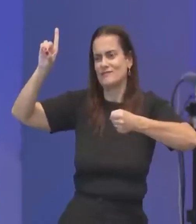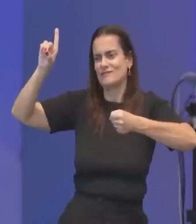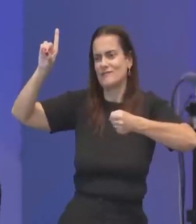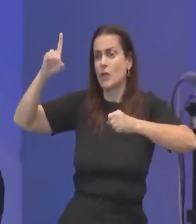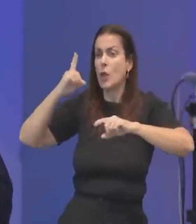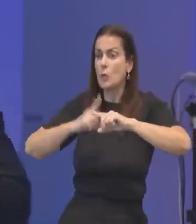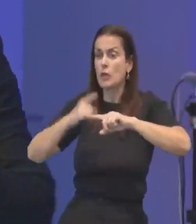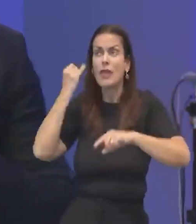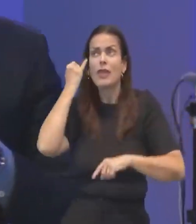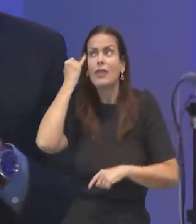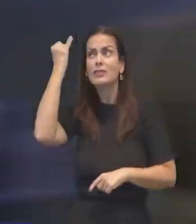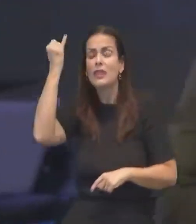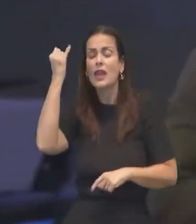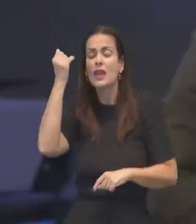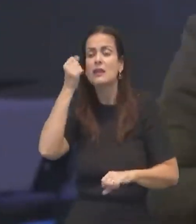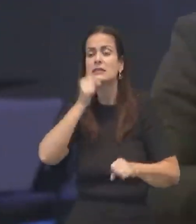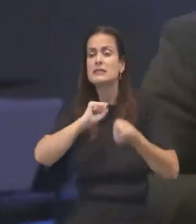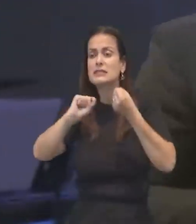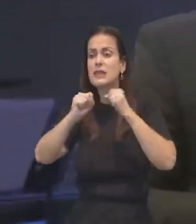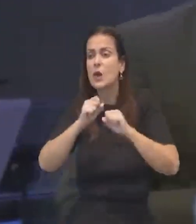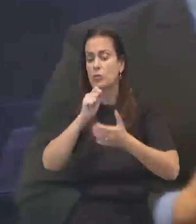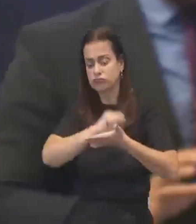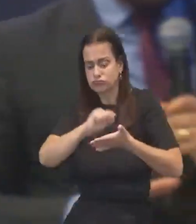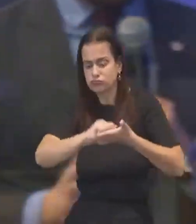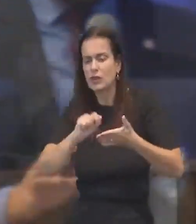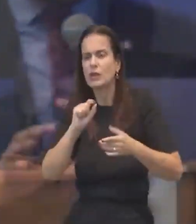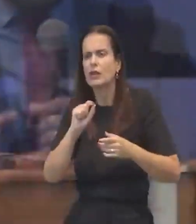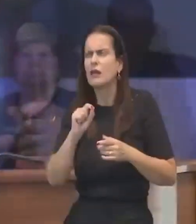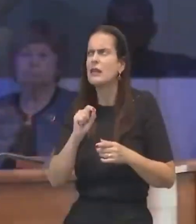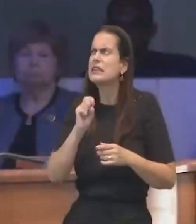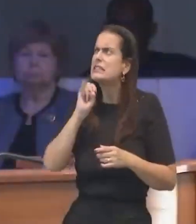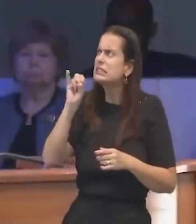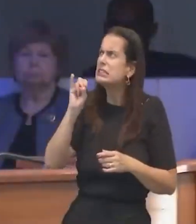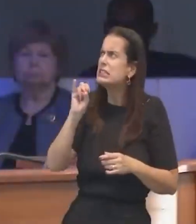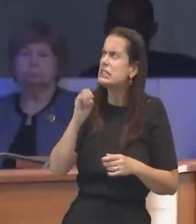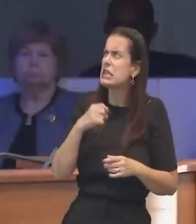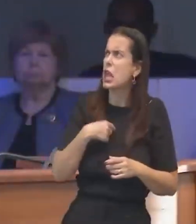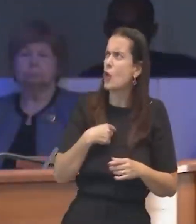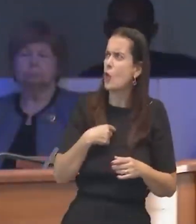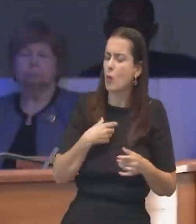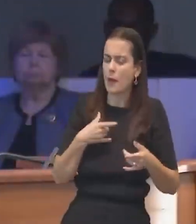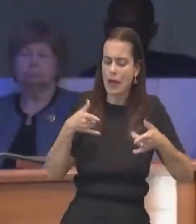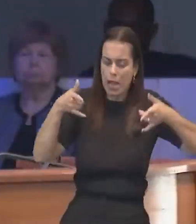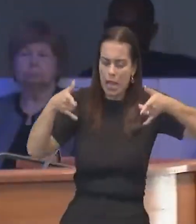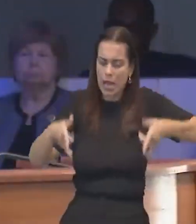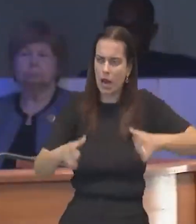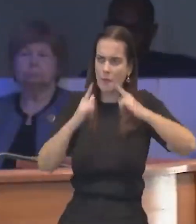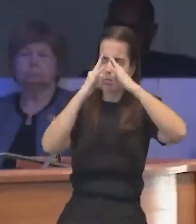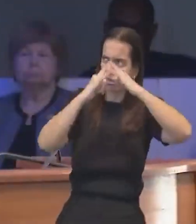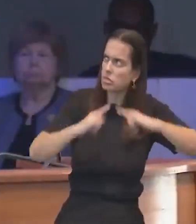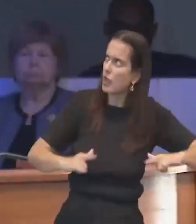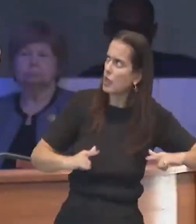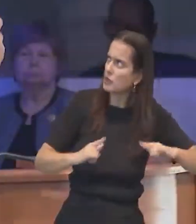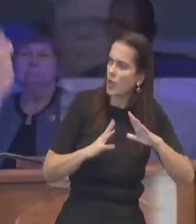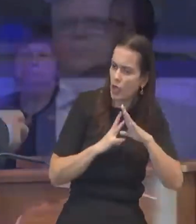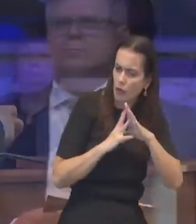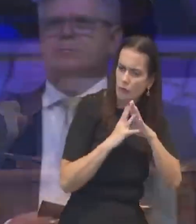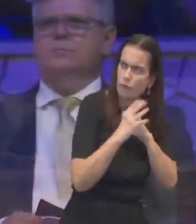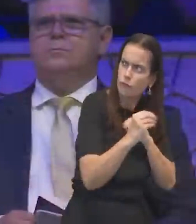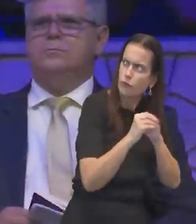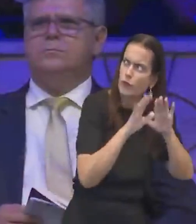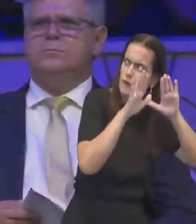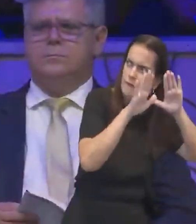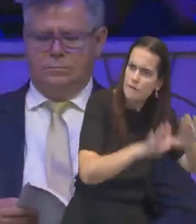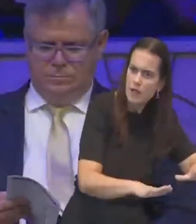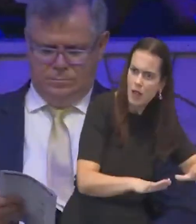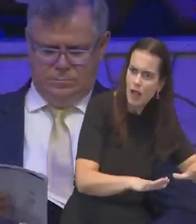Porque a ideia do salmista é: porventura, Senhor, se eu pegar a minha cama, a minha tenda, e fixar